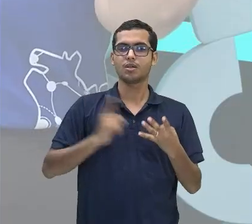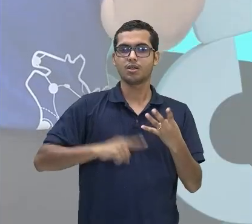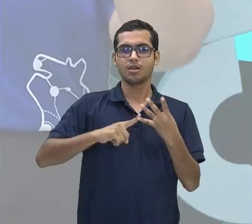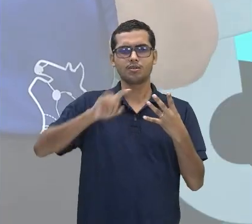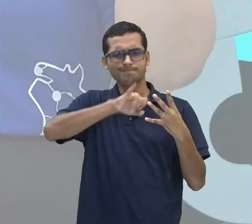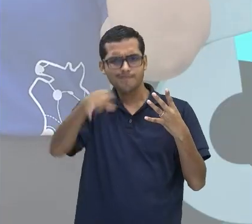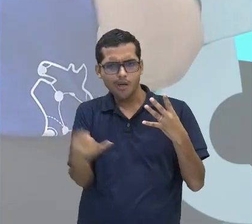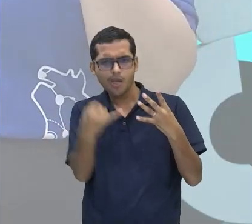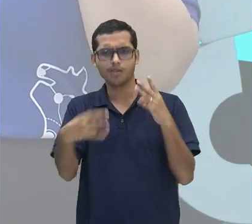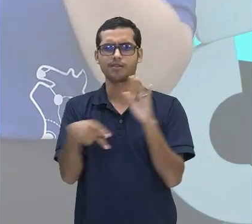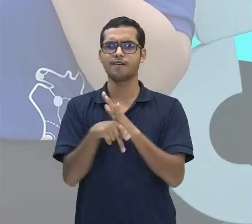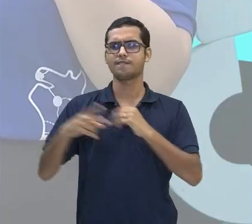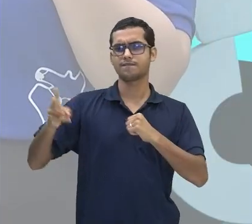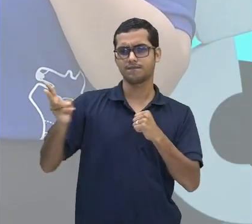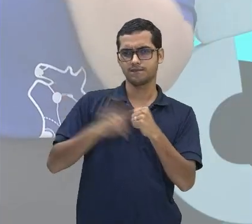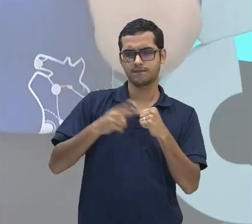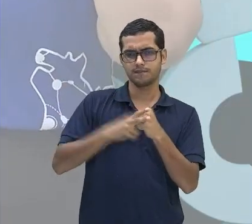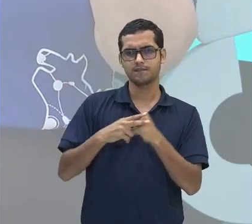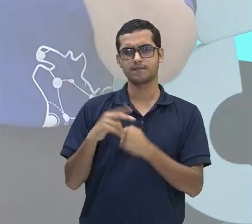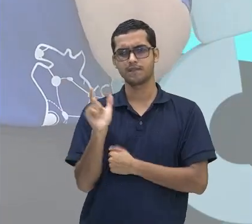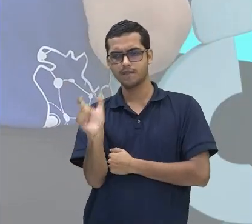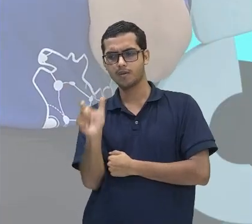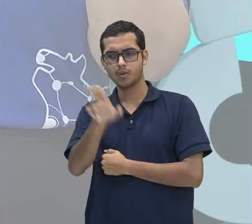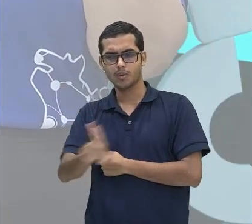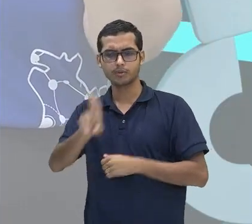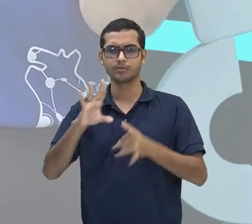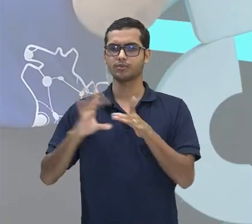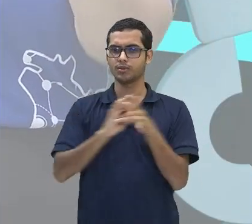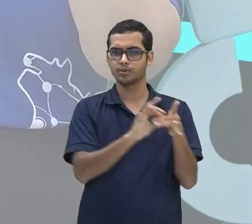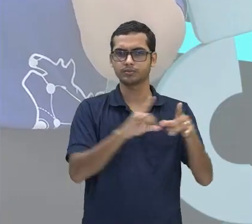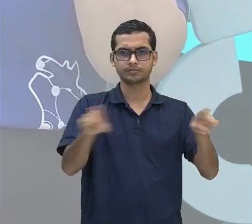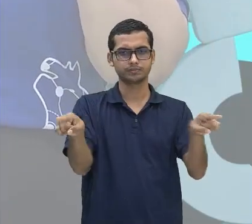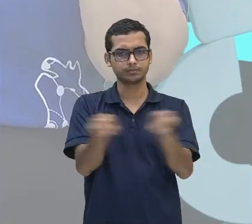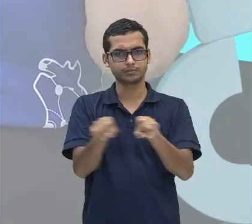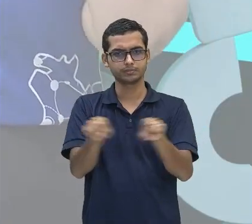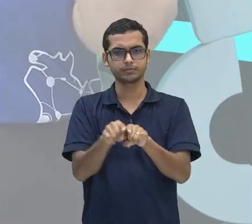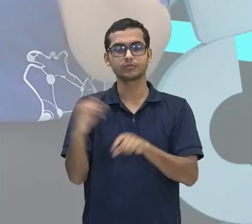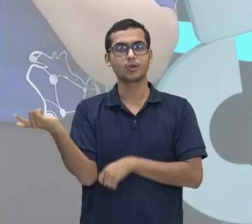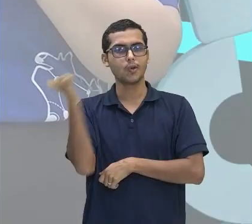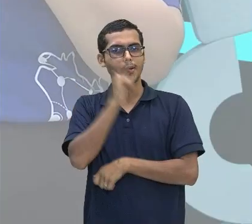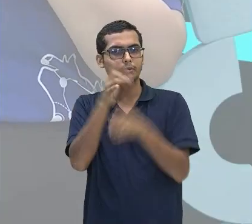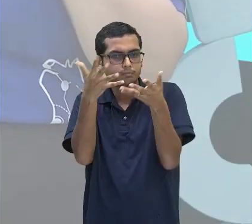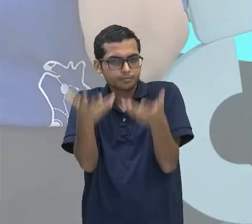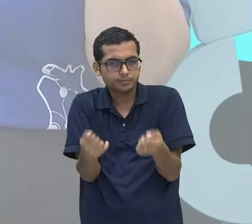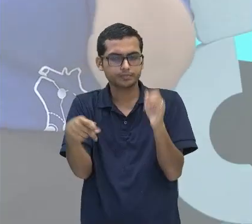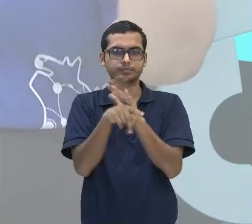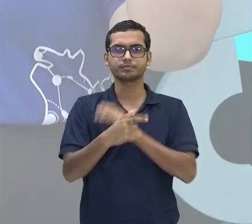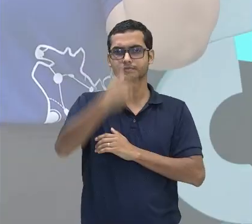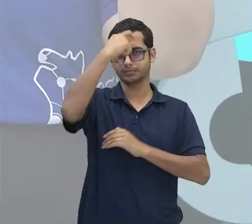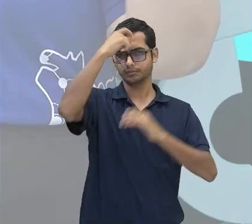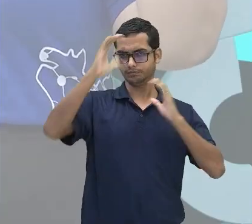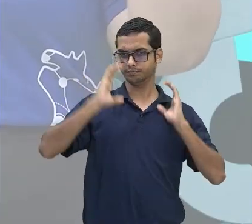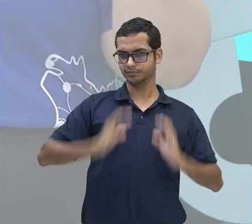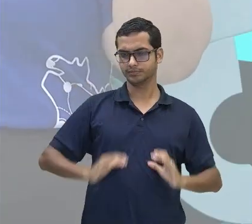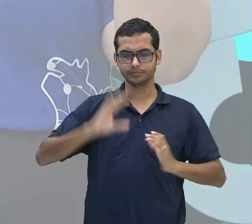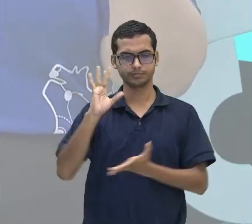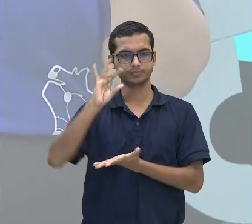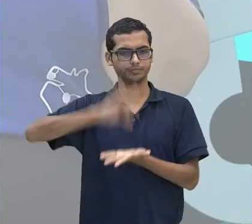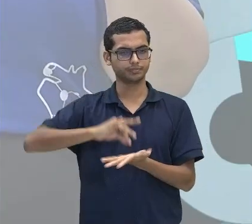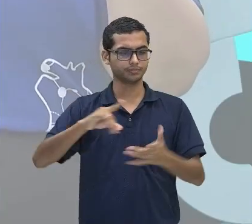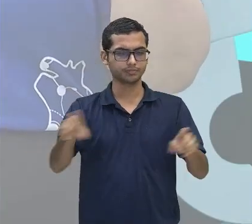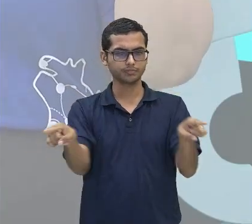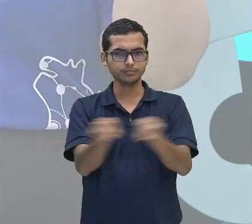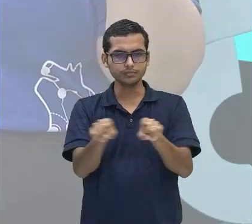verbos com essas palavras no modo imperativo que vão te fazer adotar o comportamento, porque são verbos que